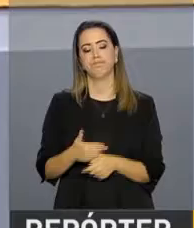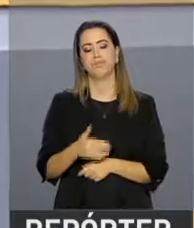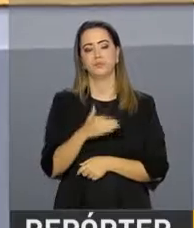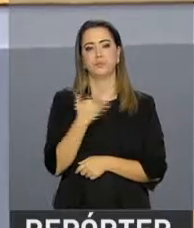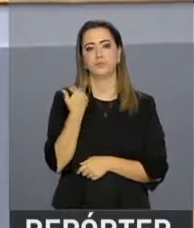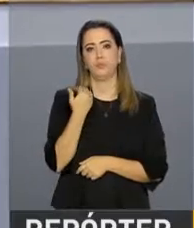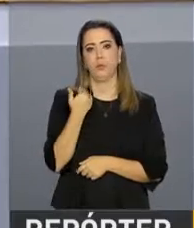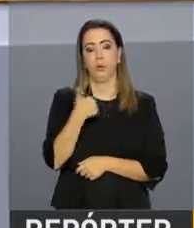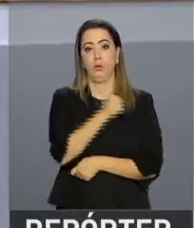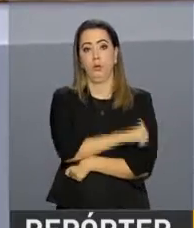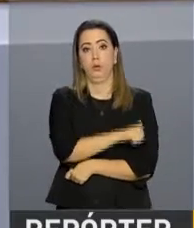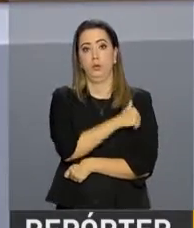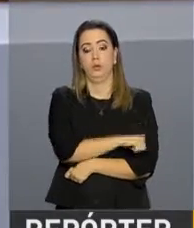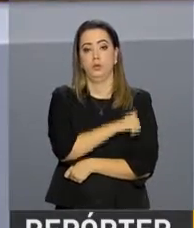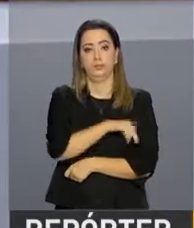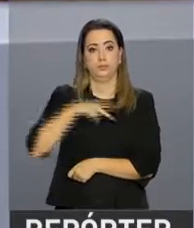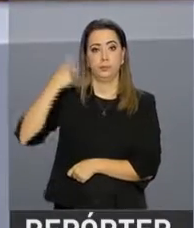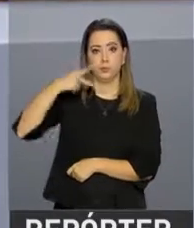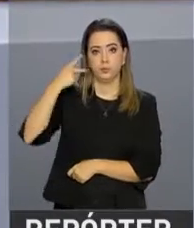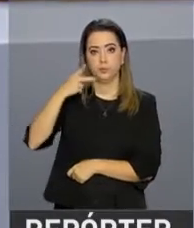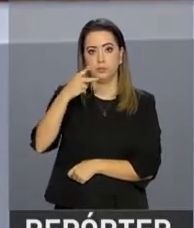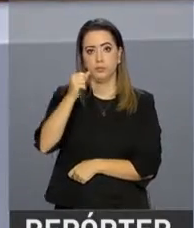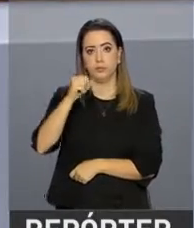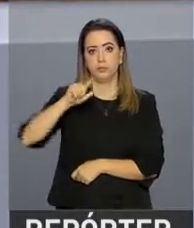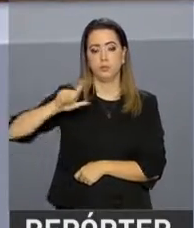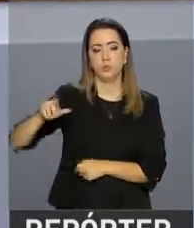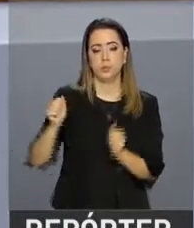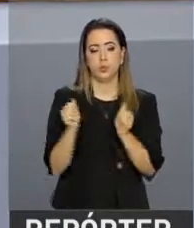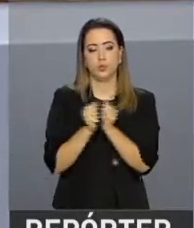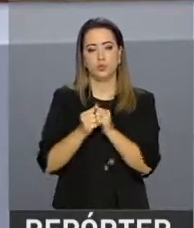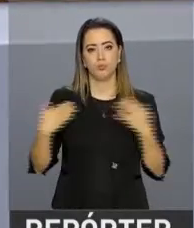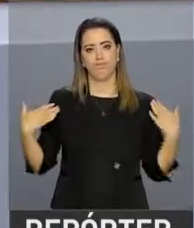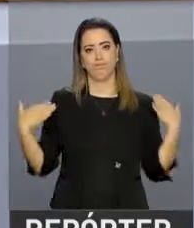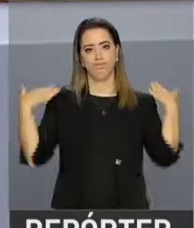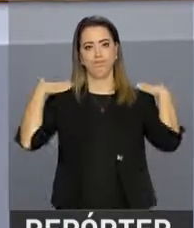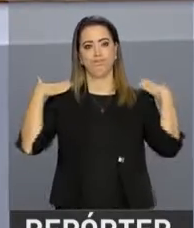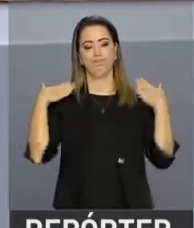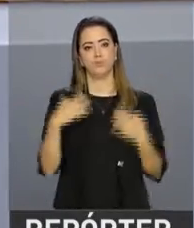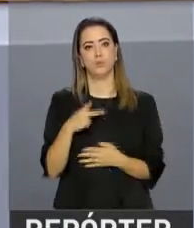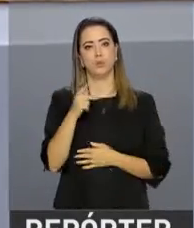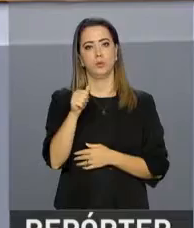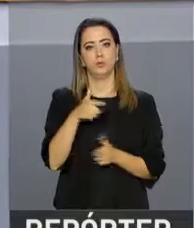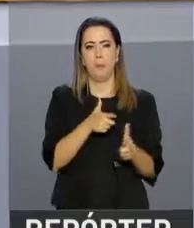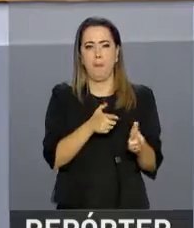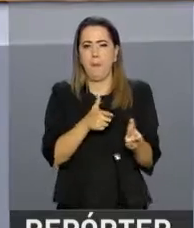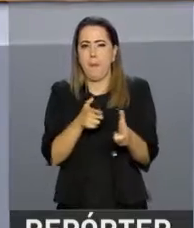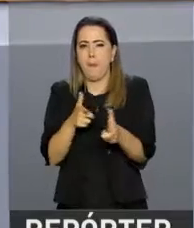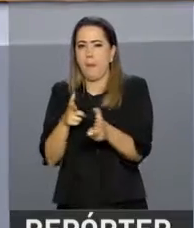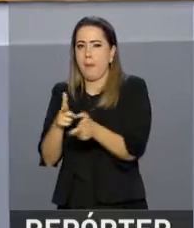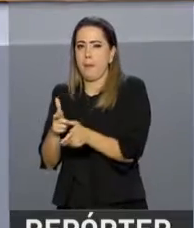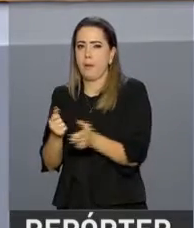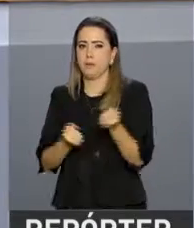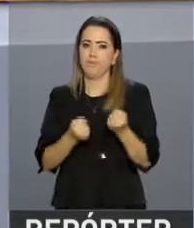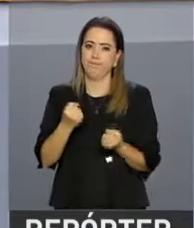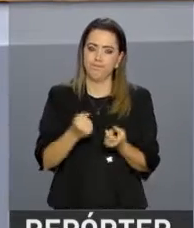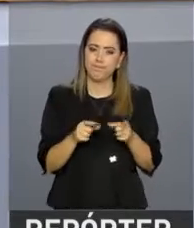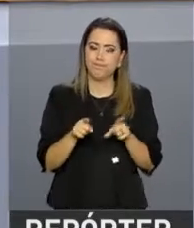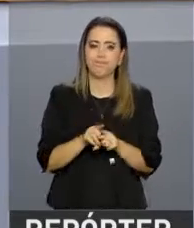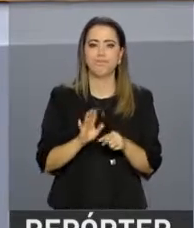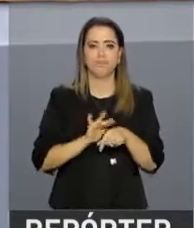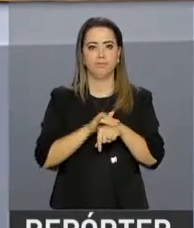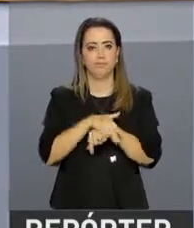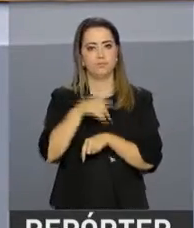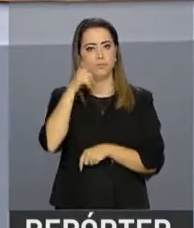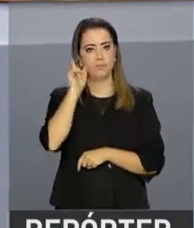da vereadora Marielle Franco, do PSOL, e do motorista Anderson Pedro Gomes, mortos a tiros na noite de ontem, o presidente